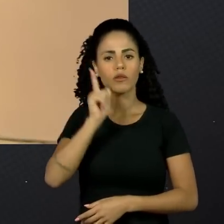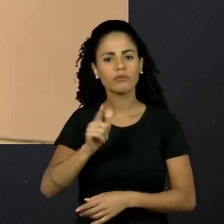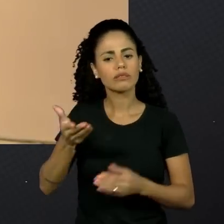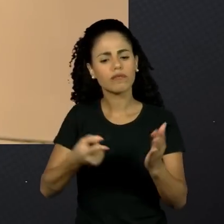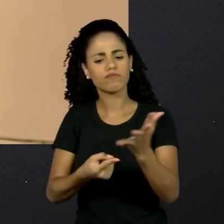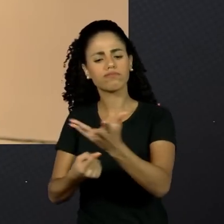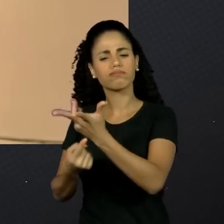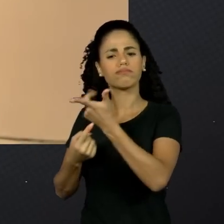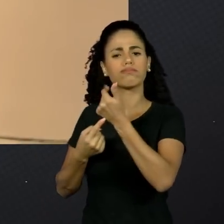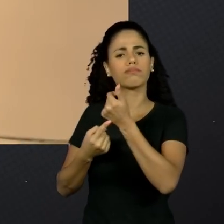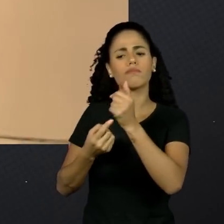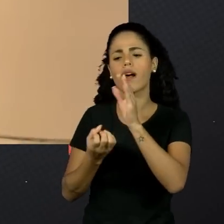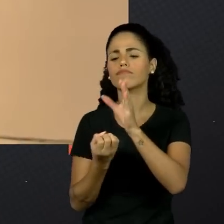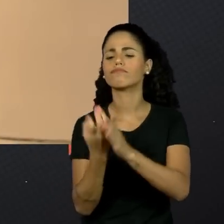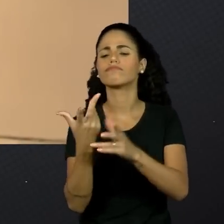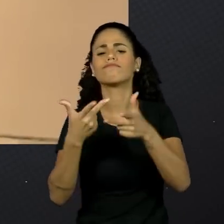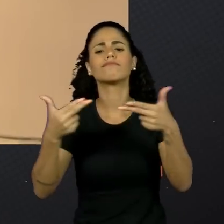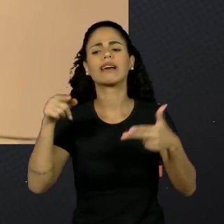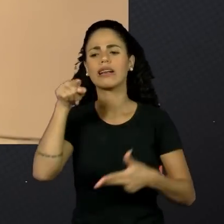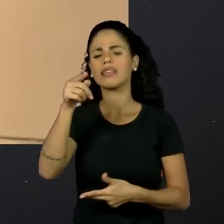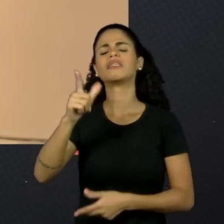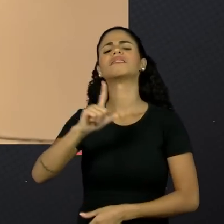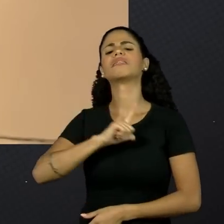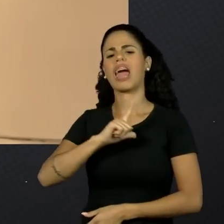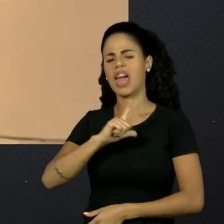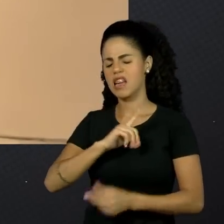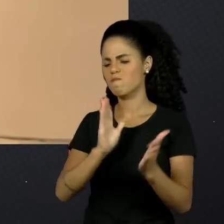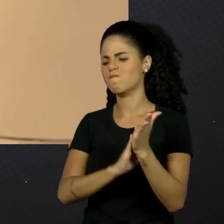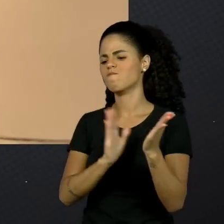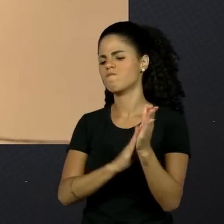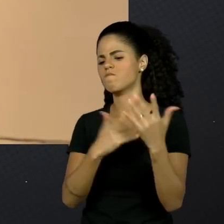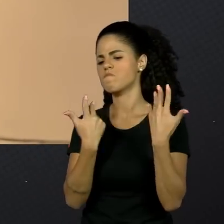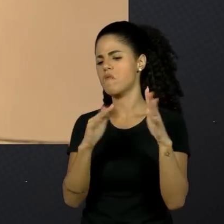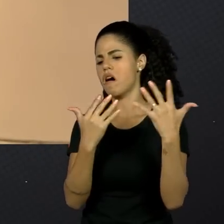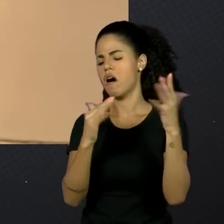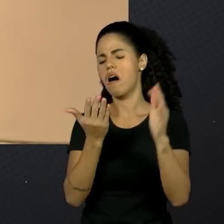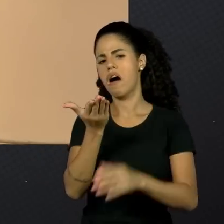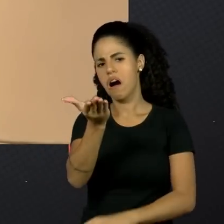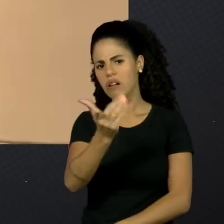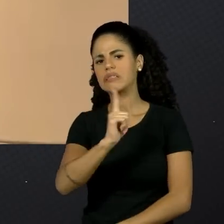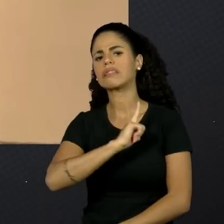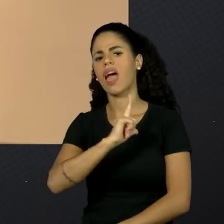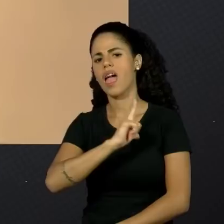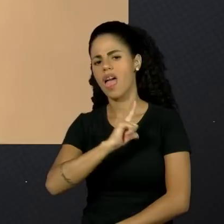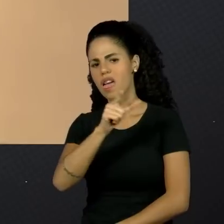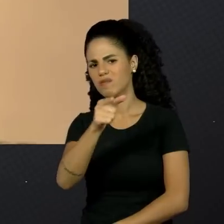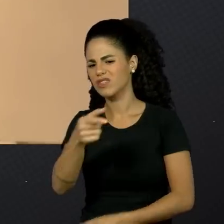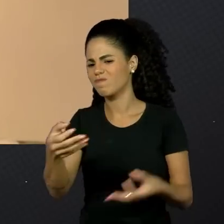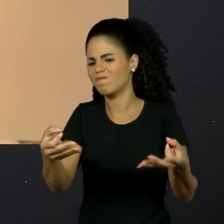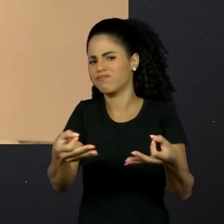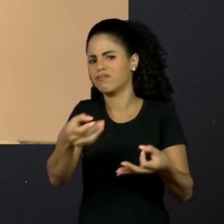se criar, ele tem, né? Que é quase necessitar disso como quem necessita do ar para